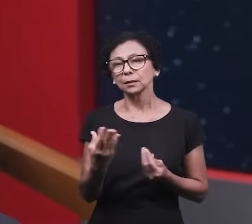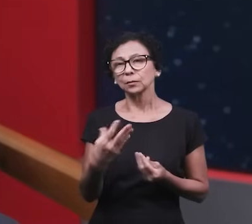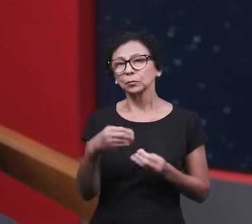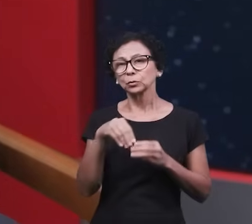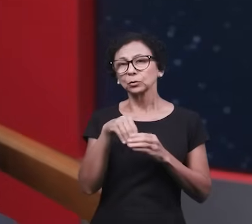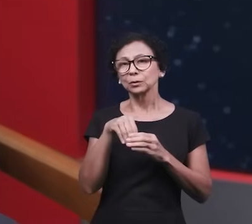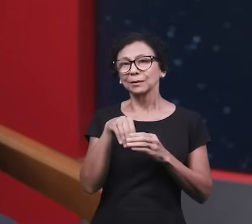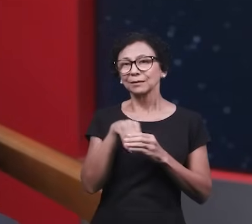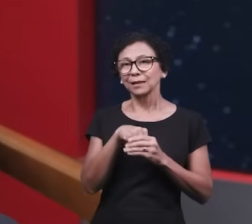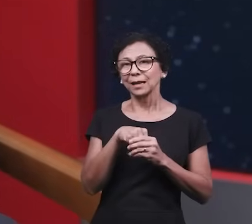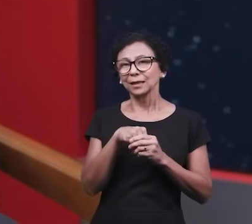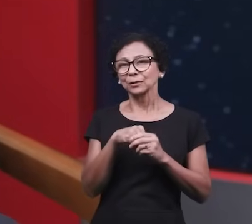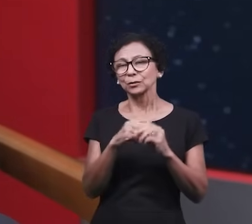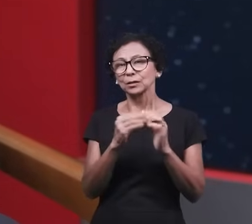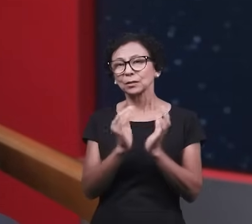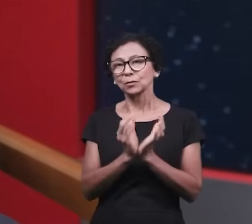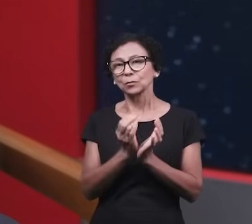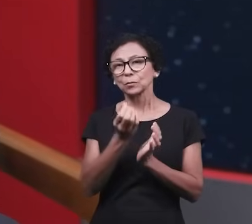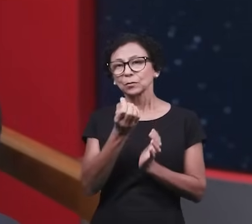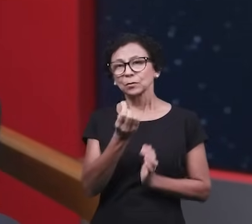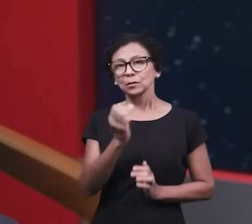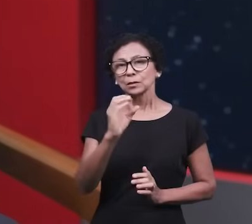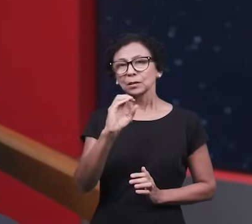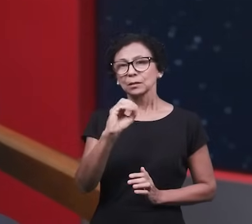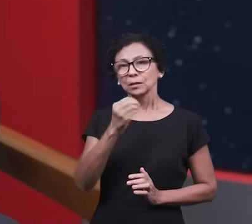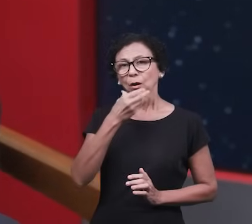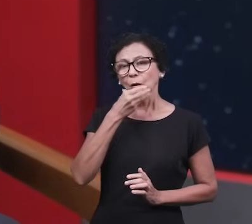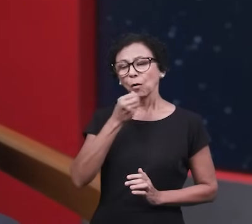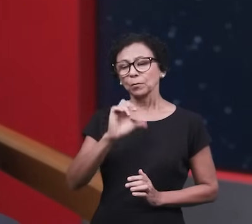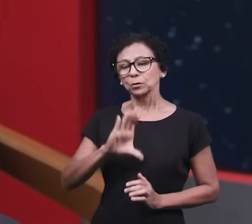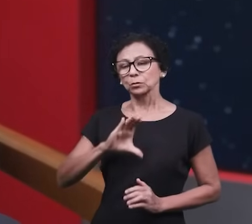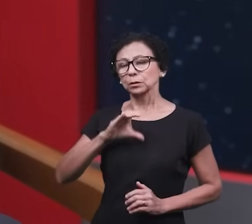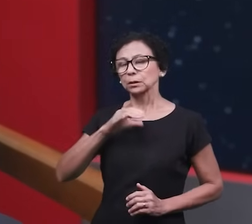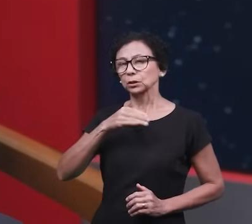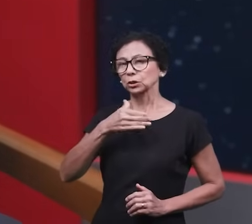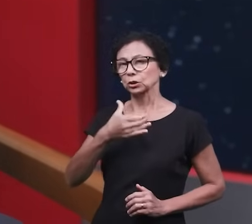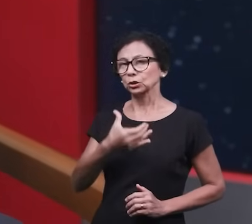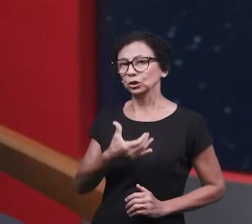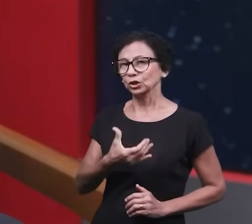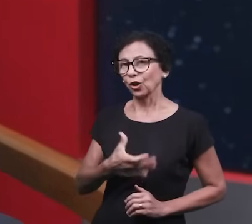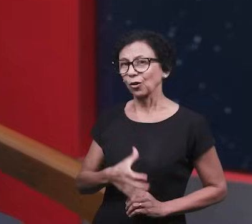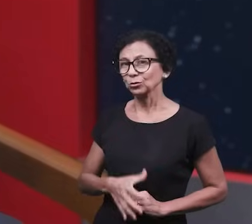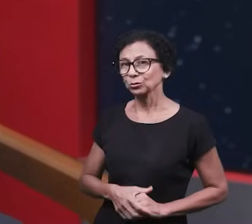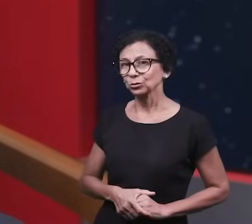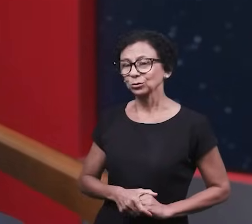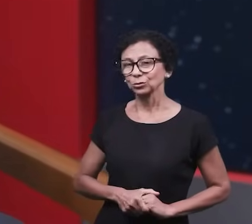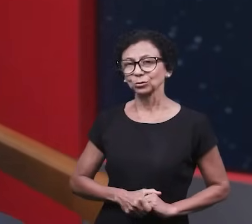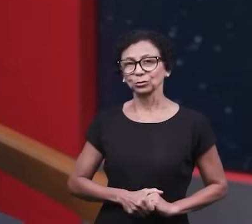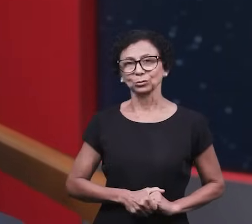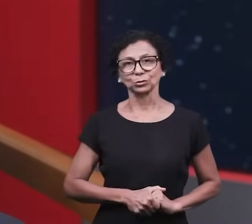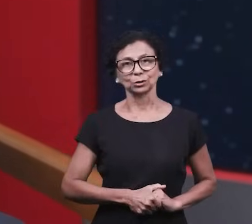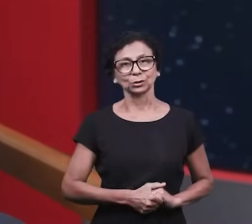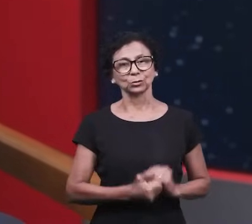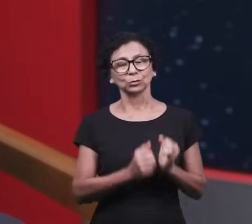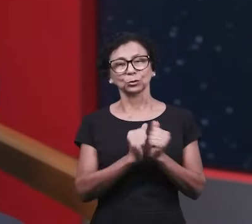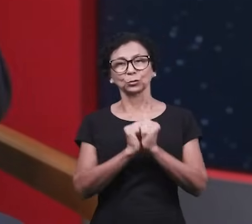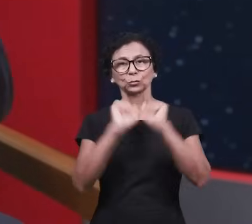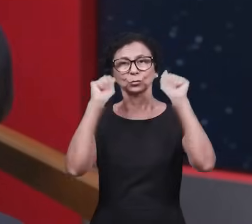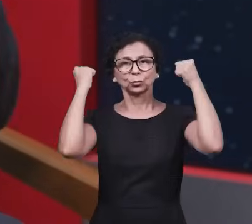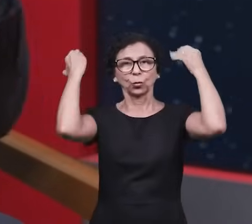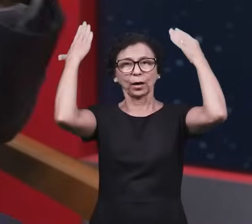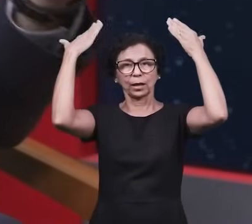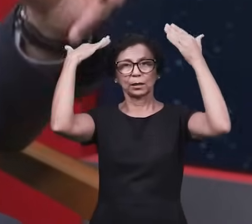compondo esses 60 valentes, aqueles que estão ao redor do rei Salomão,